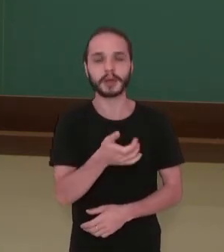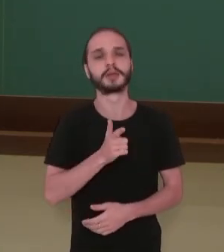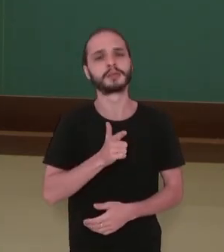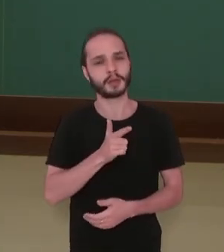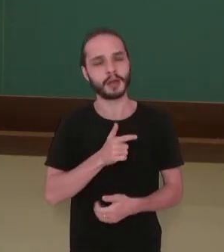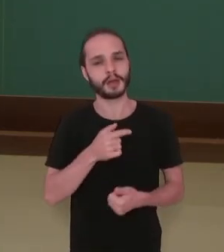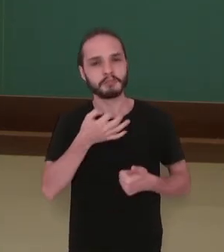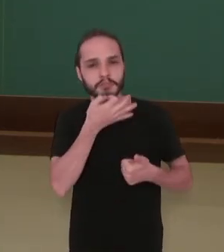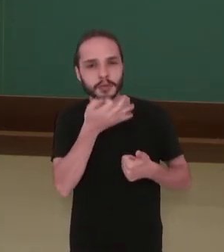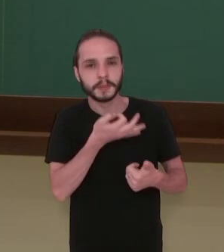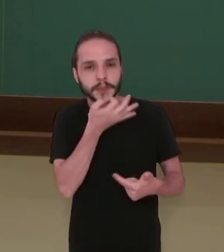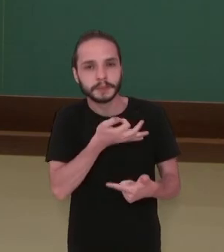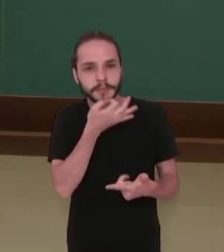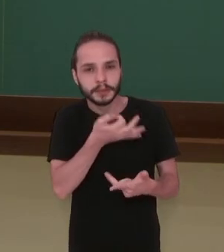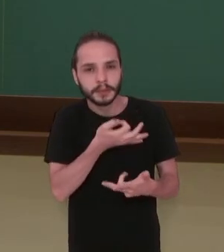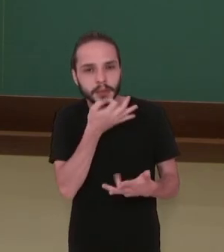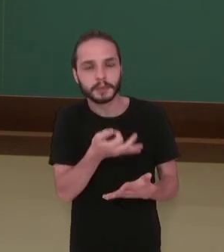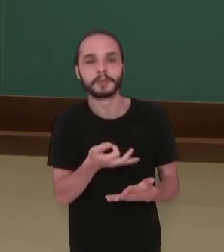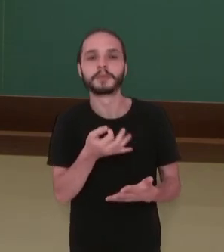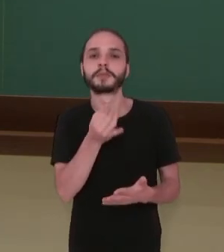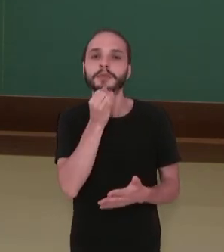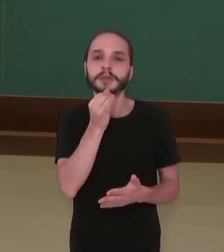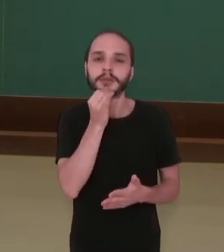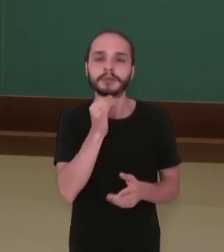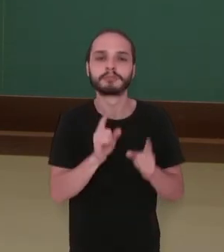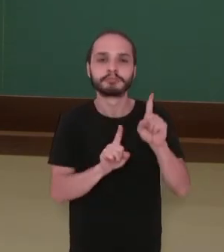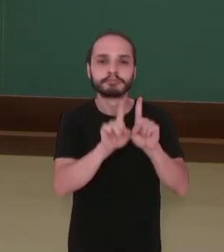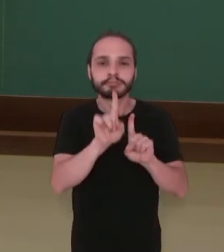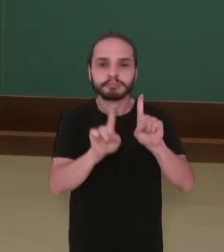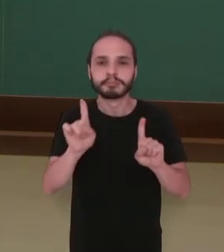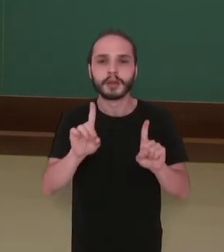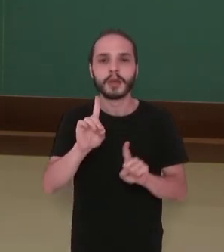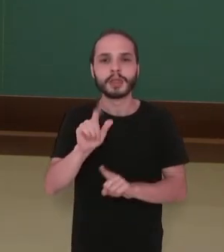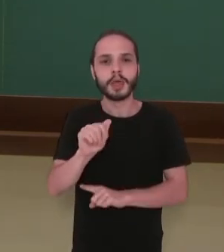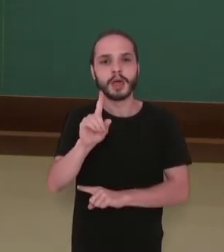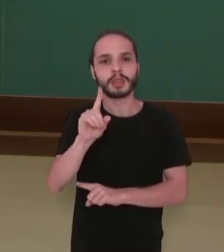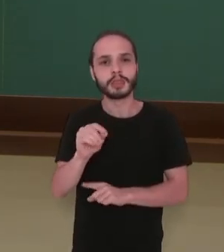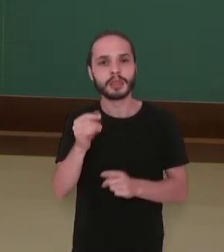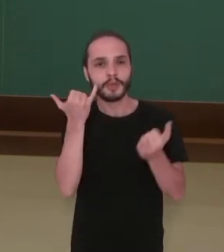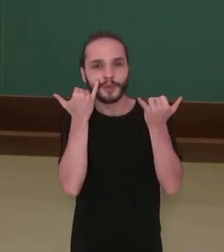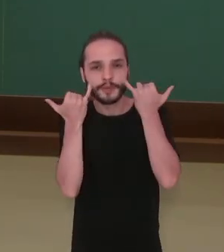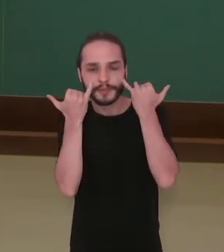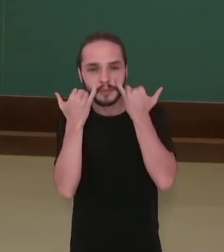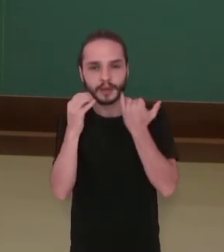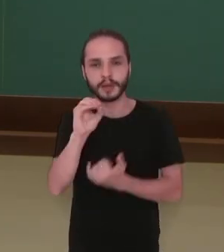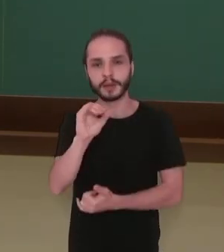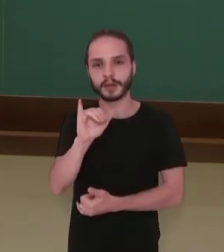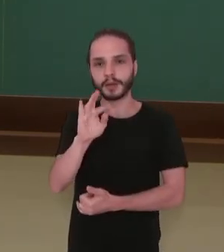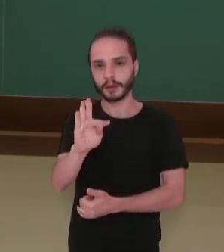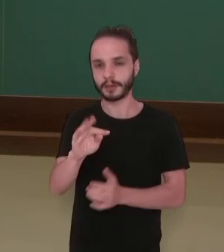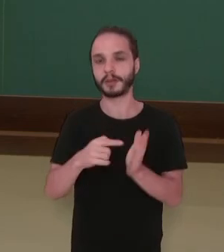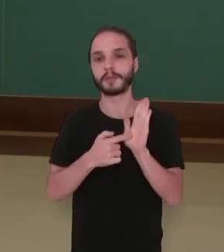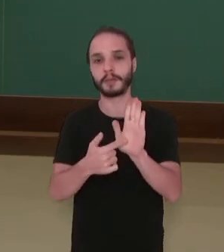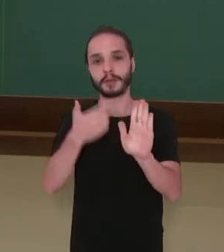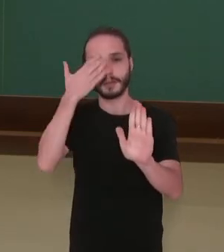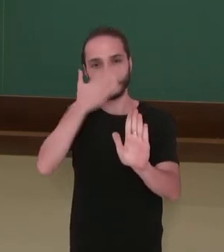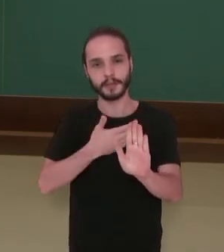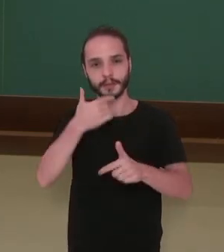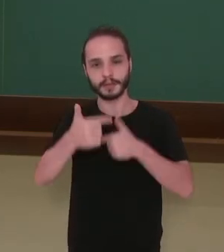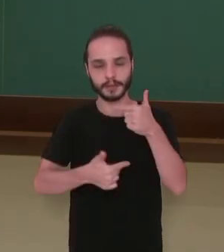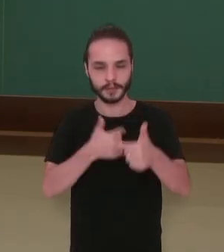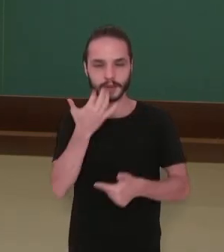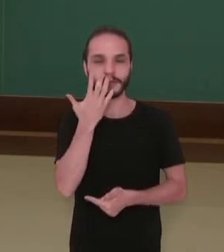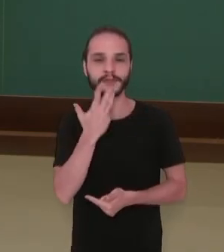exemplo, os dados da OIT, que demonstram que esse aumento do trabalho infantil, os dados